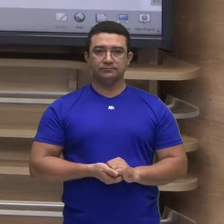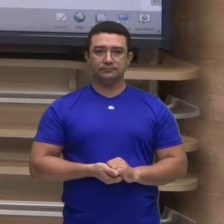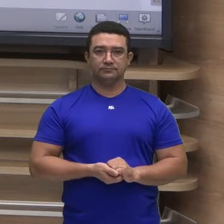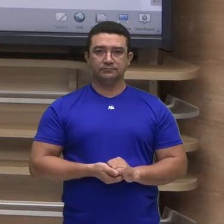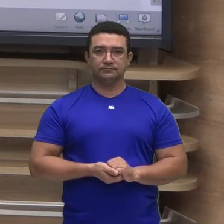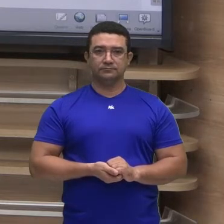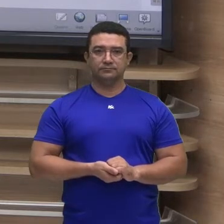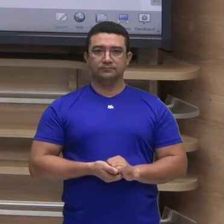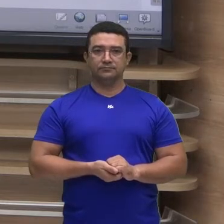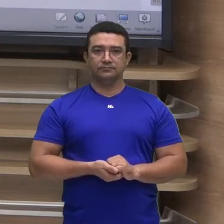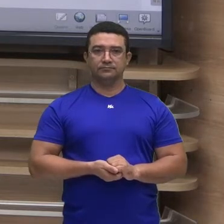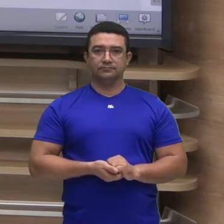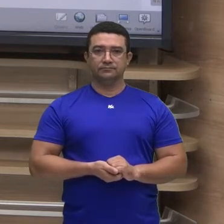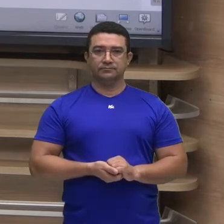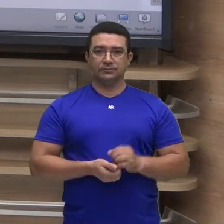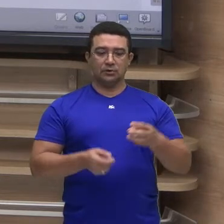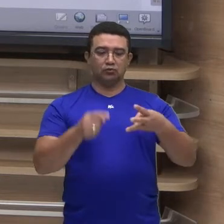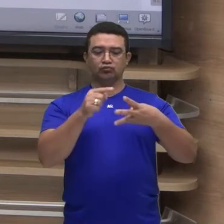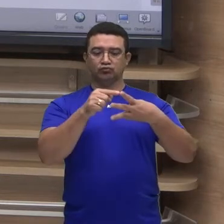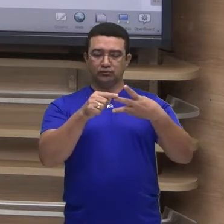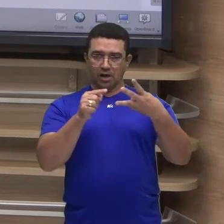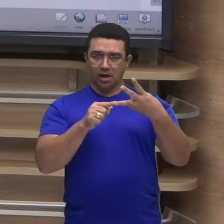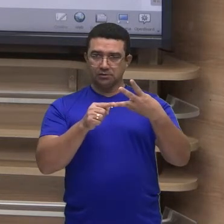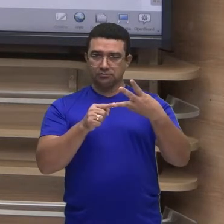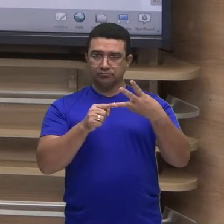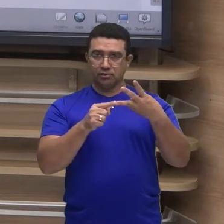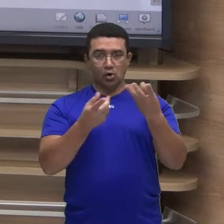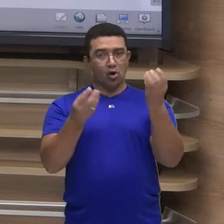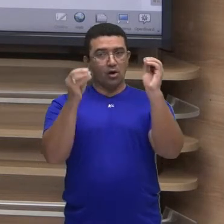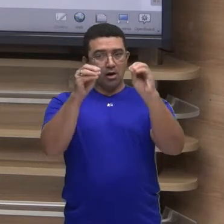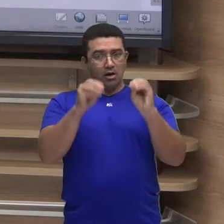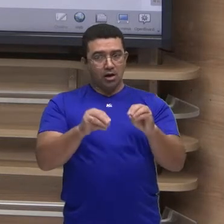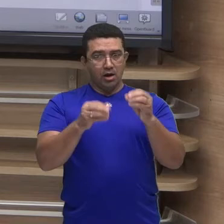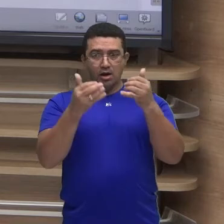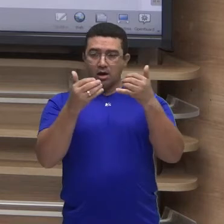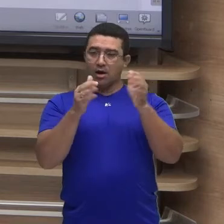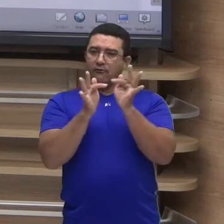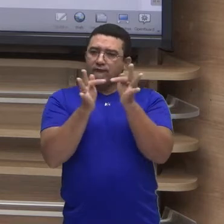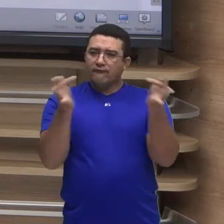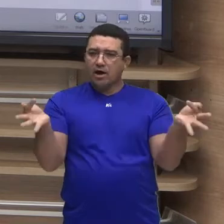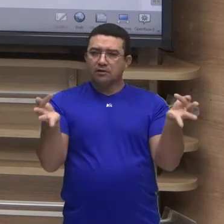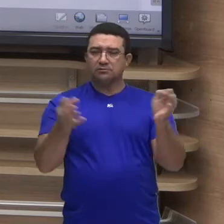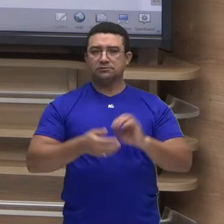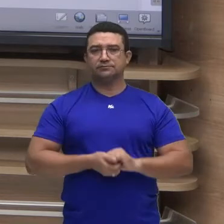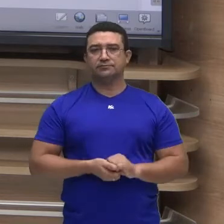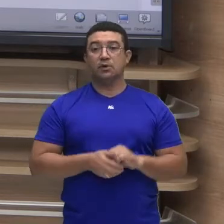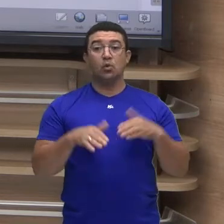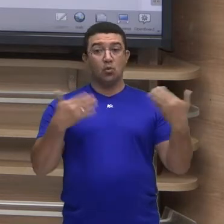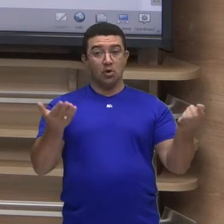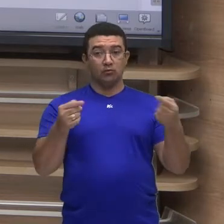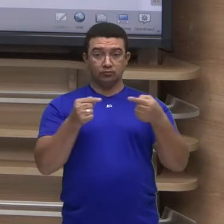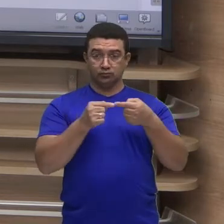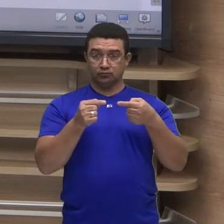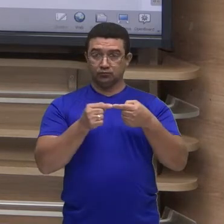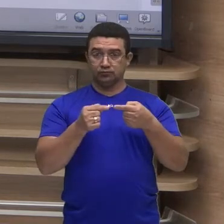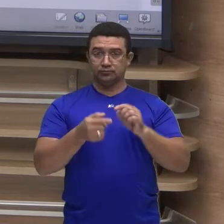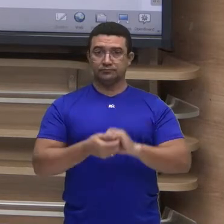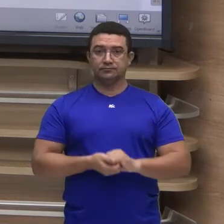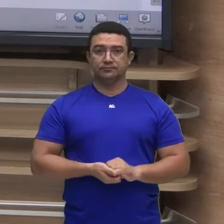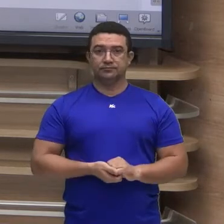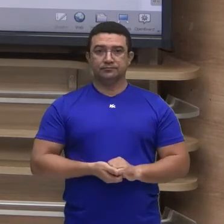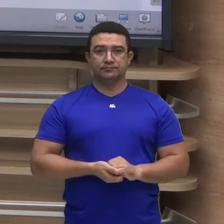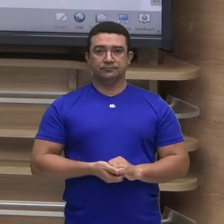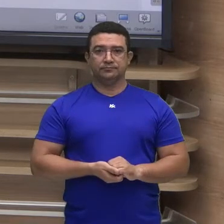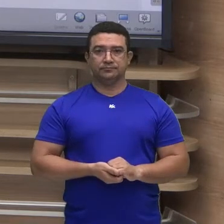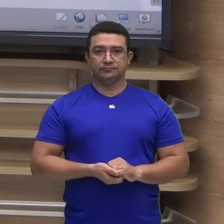3 cartelas, não é? 3 opções de frases que você completar com um desses fragmentos.